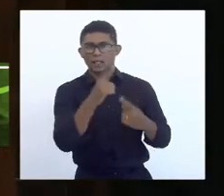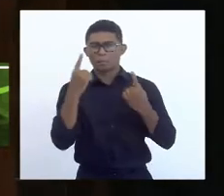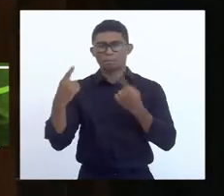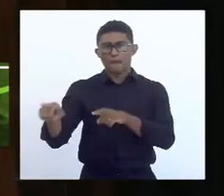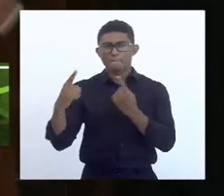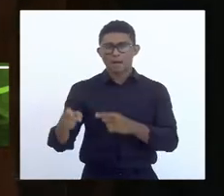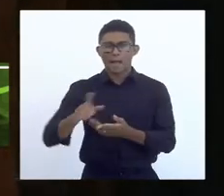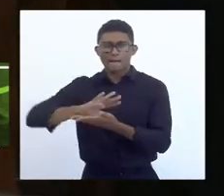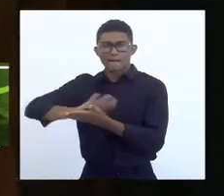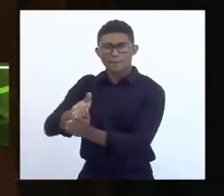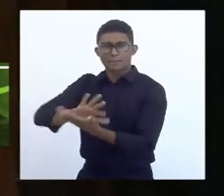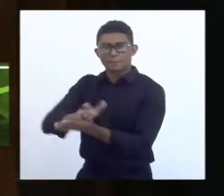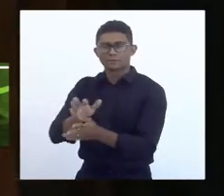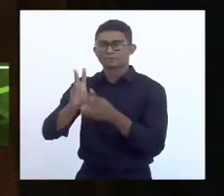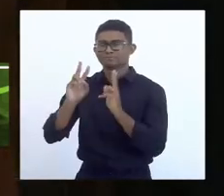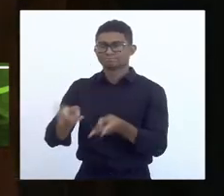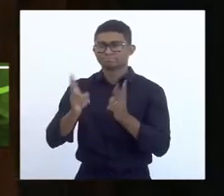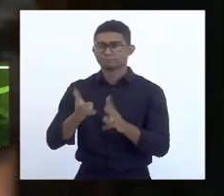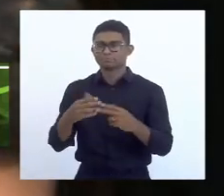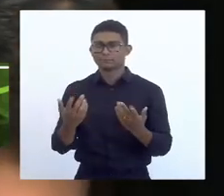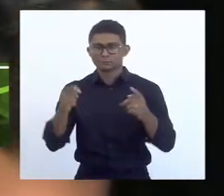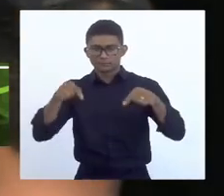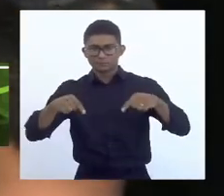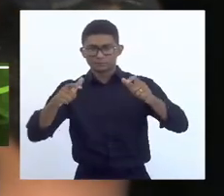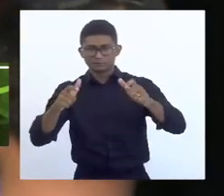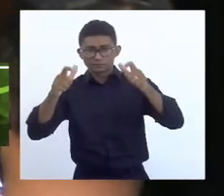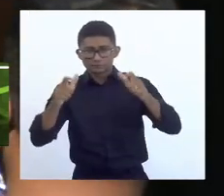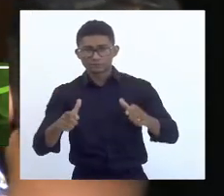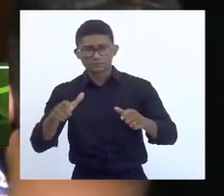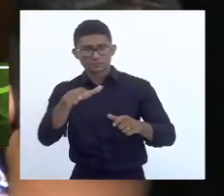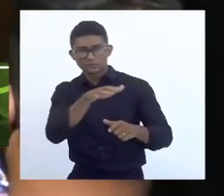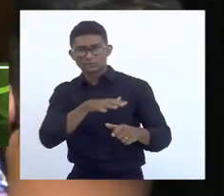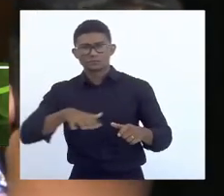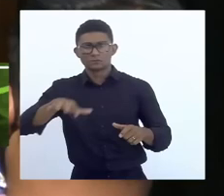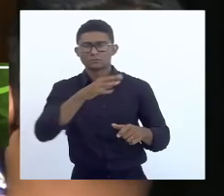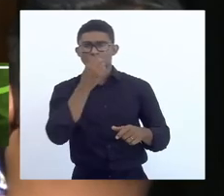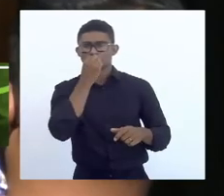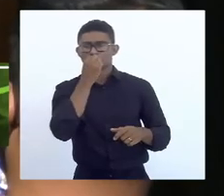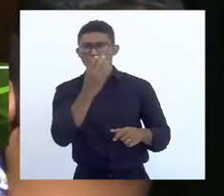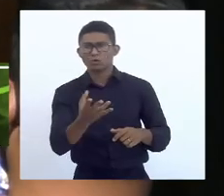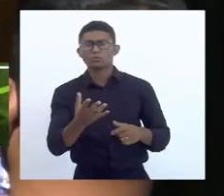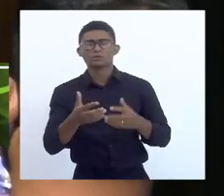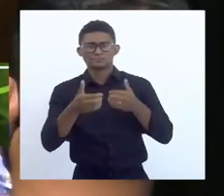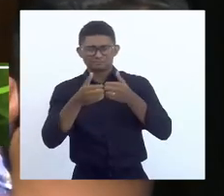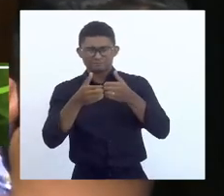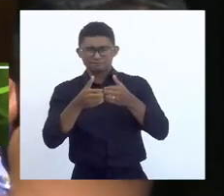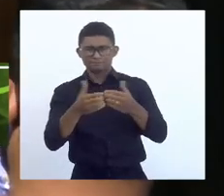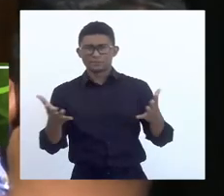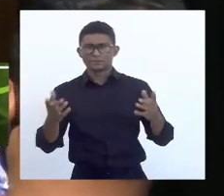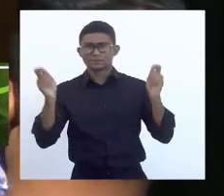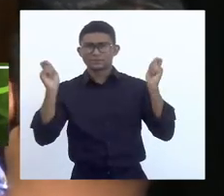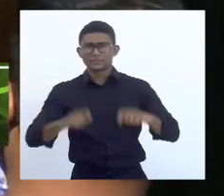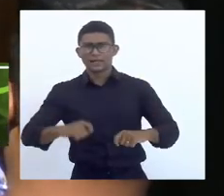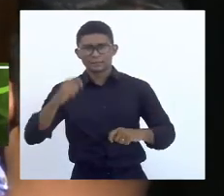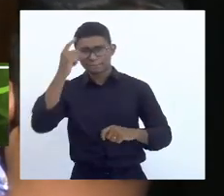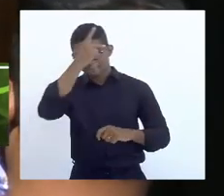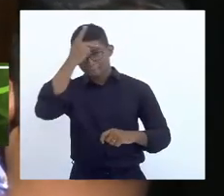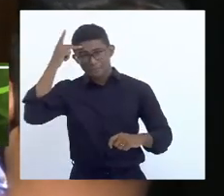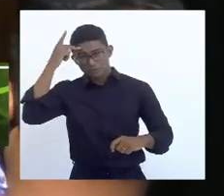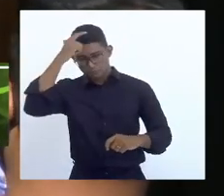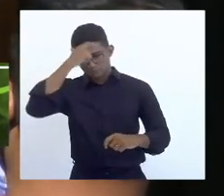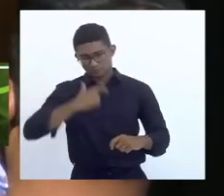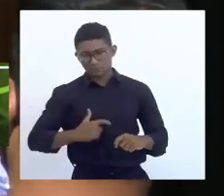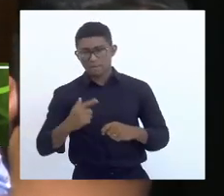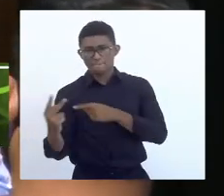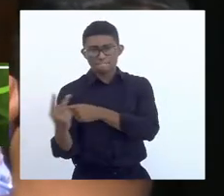as mulheres. E esse espaço aqui é um espaço onde vai dar abertura para que as pessoas possam se proteger e proteger